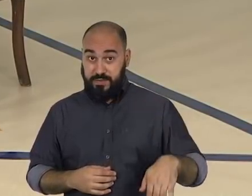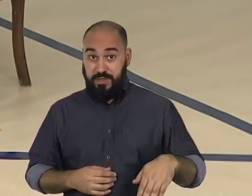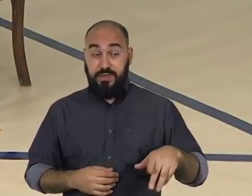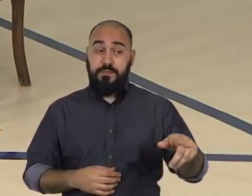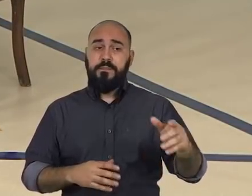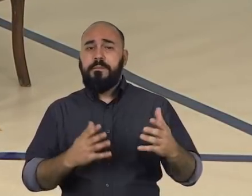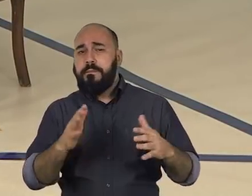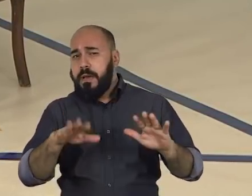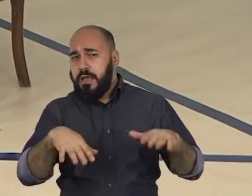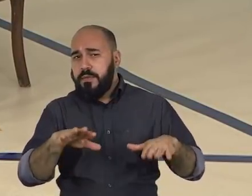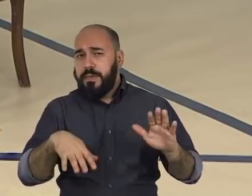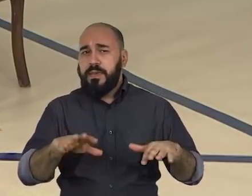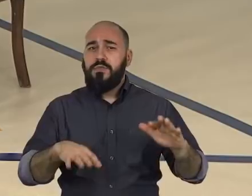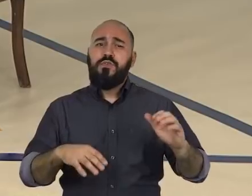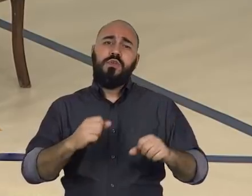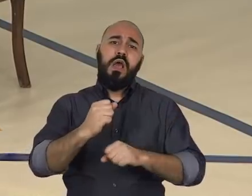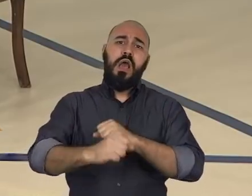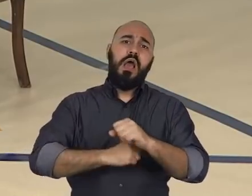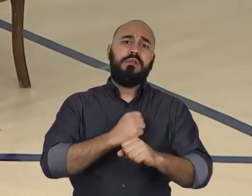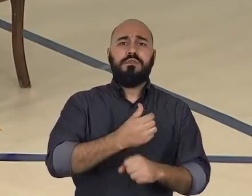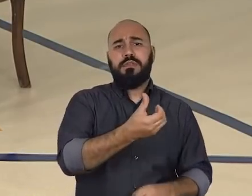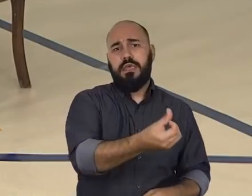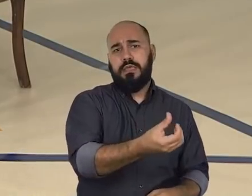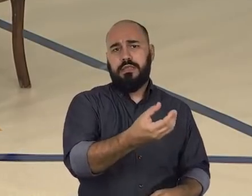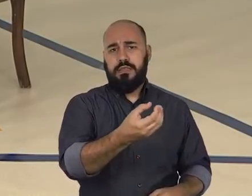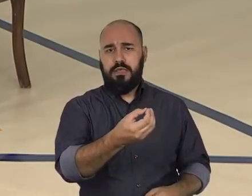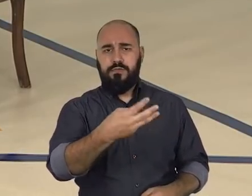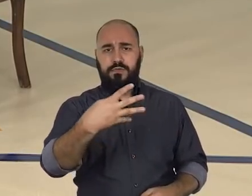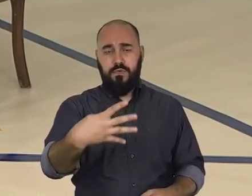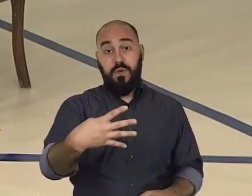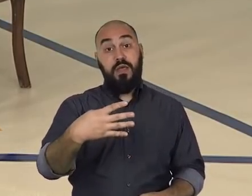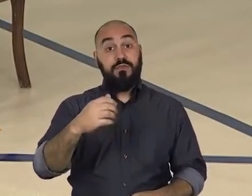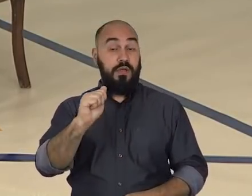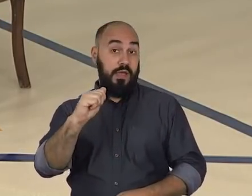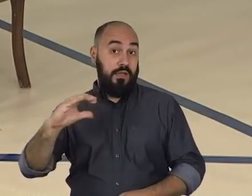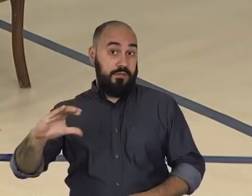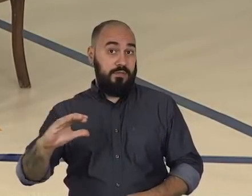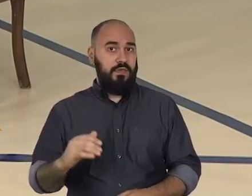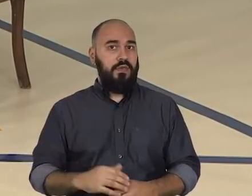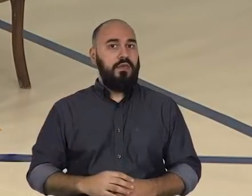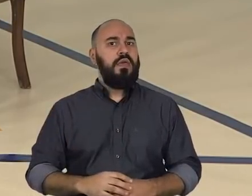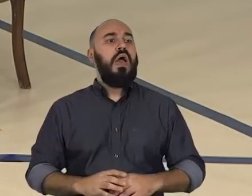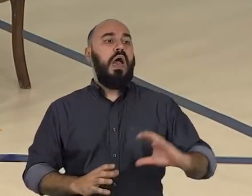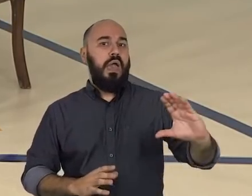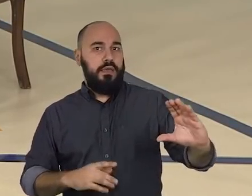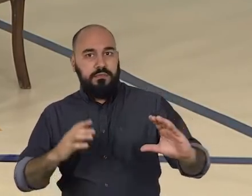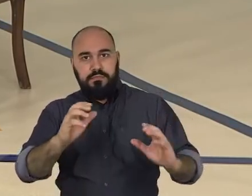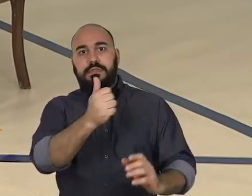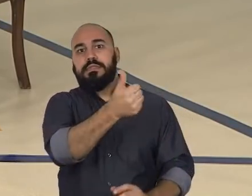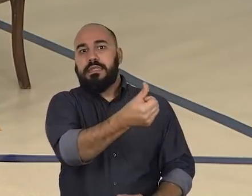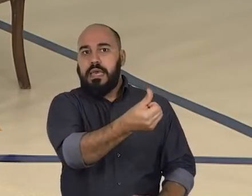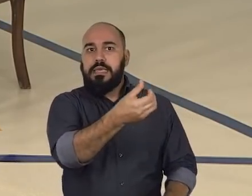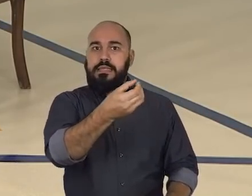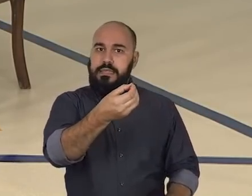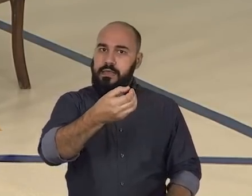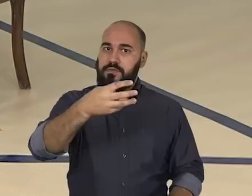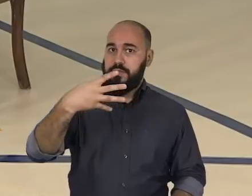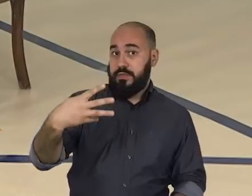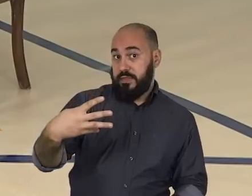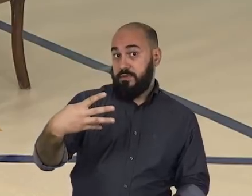a.C. O primeiro tributo foi supostamente coletado nos anos 603, 602